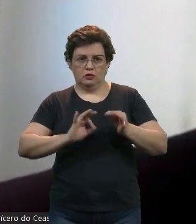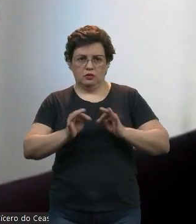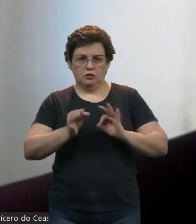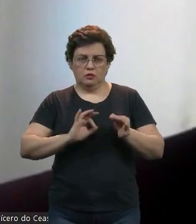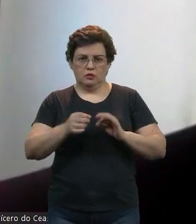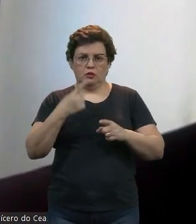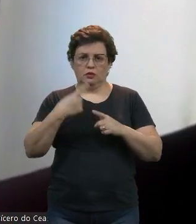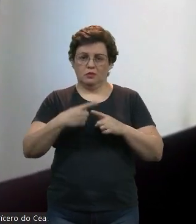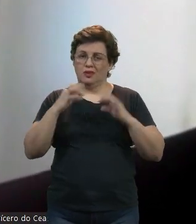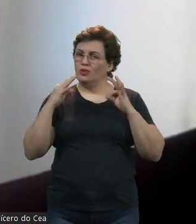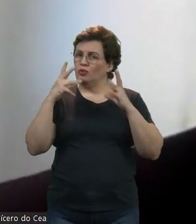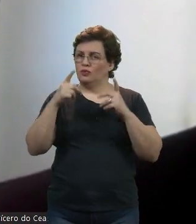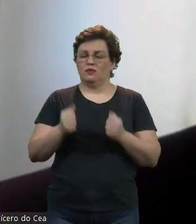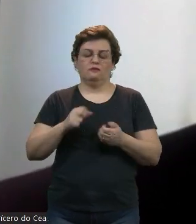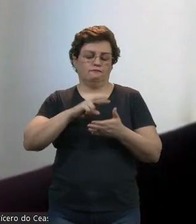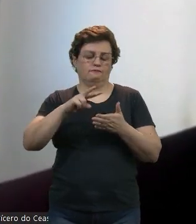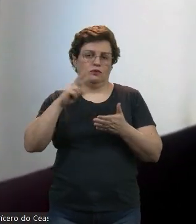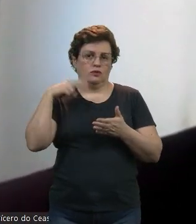em vista que os senhores vereadores